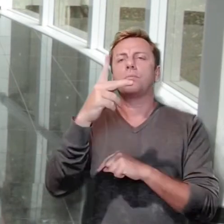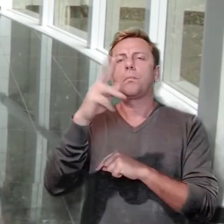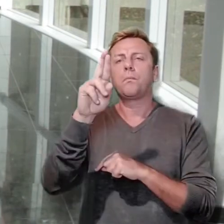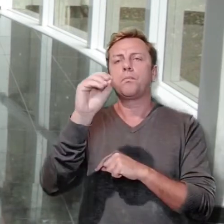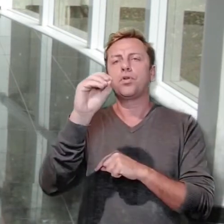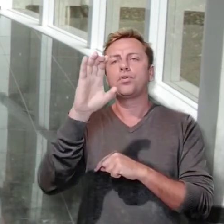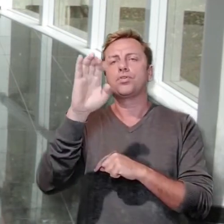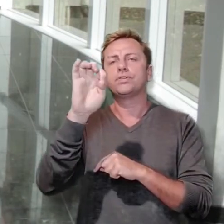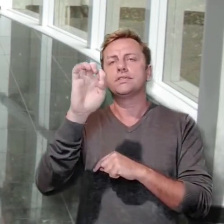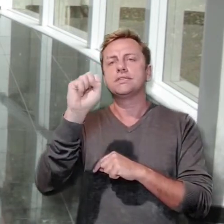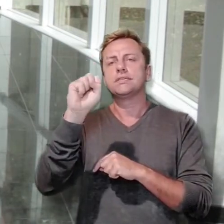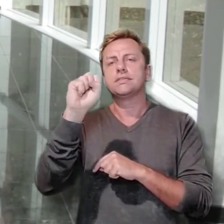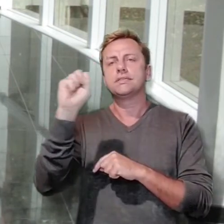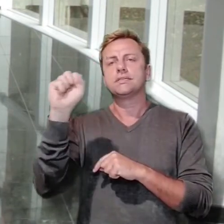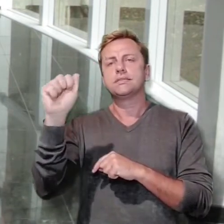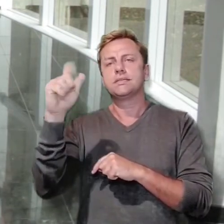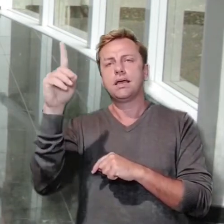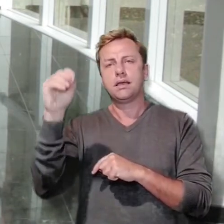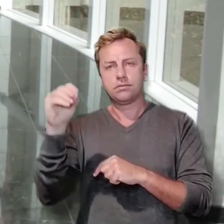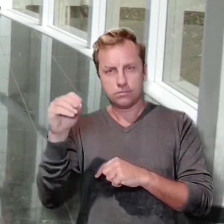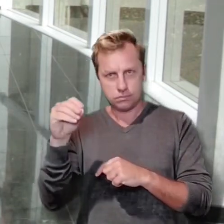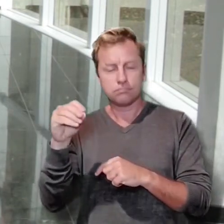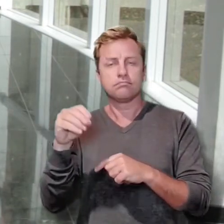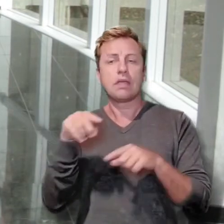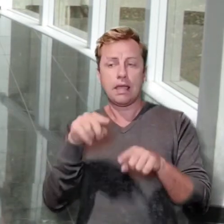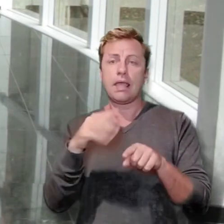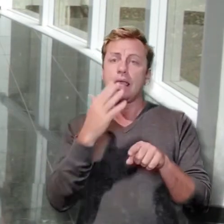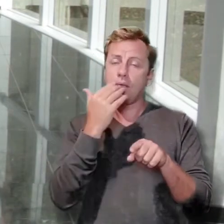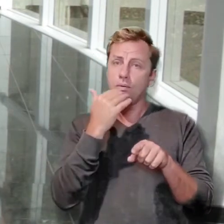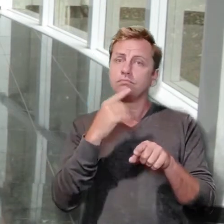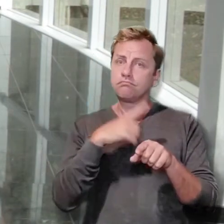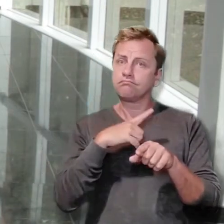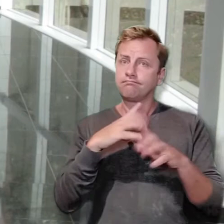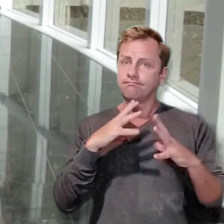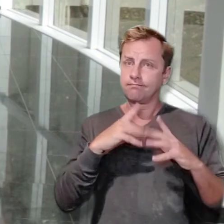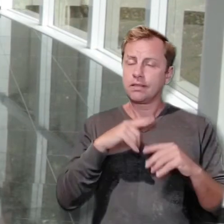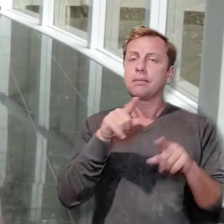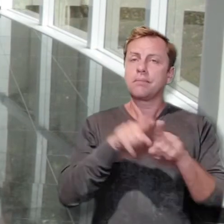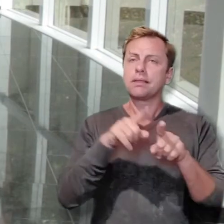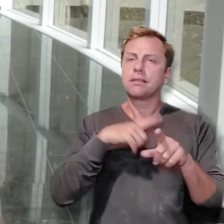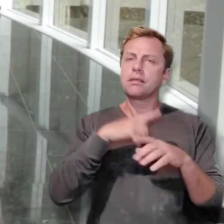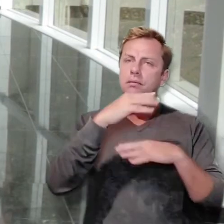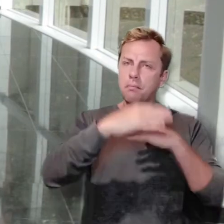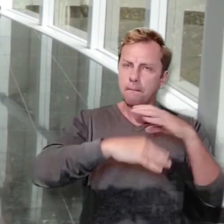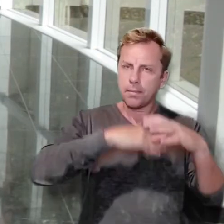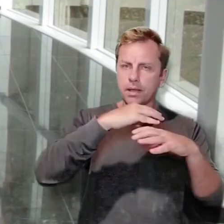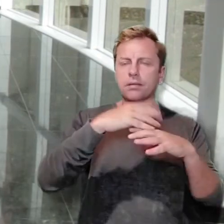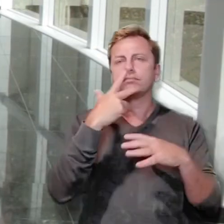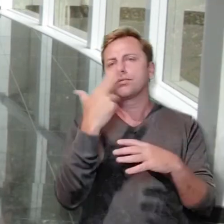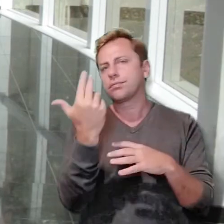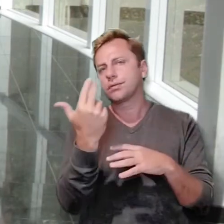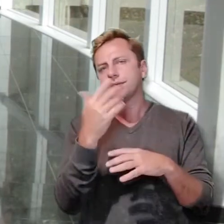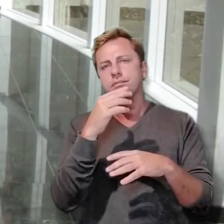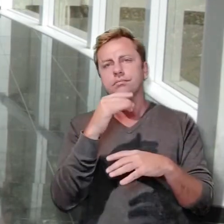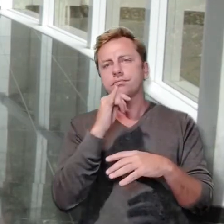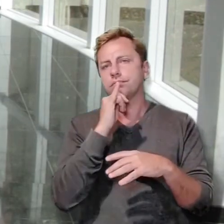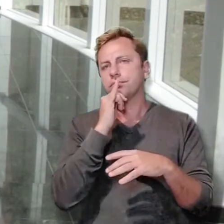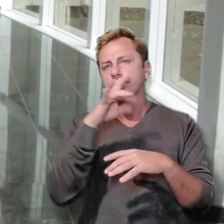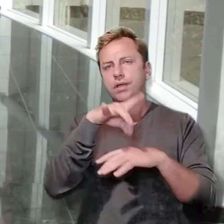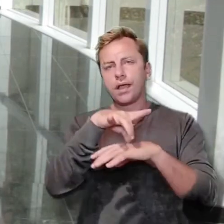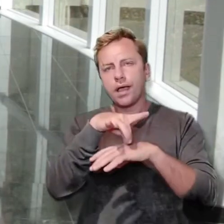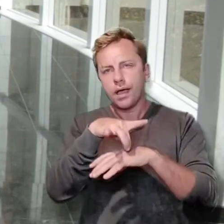minimamente processados, que são aqueles alimentos que são frescos, mas embalados, como algumas